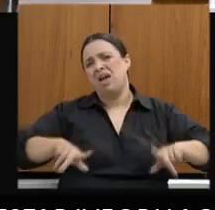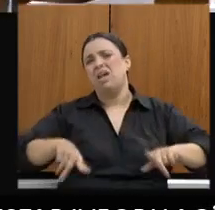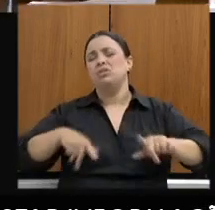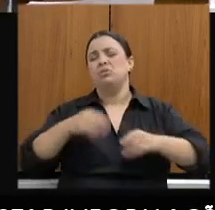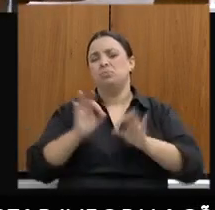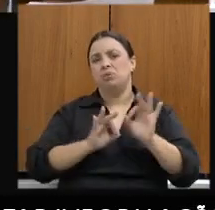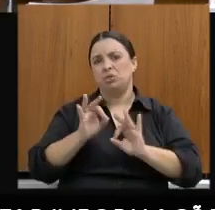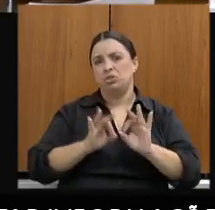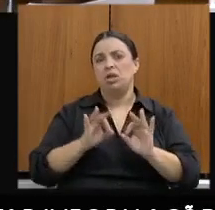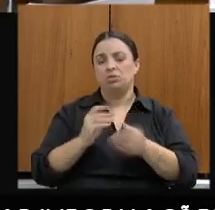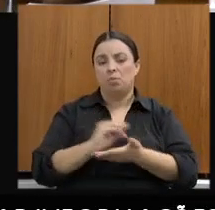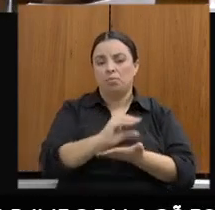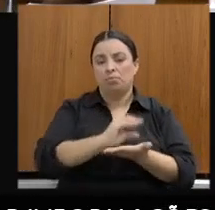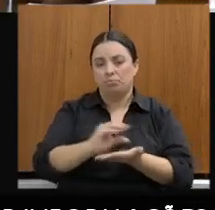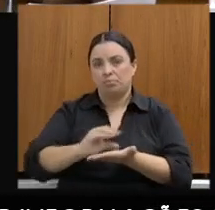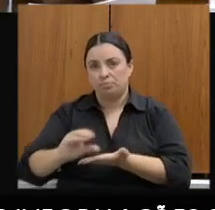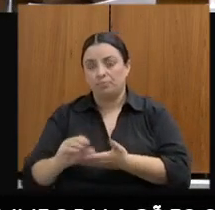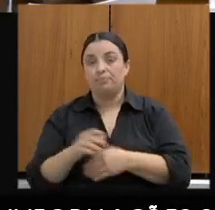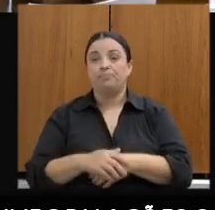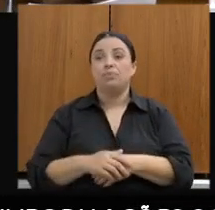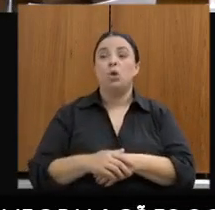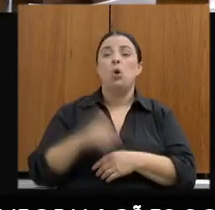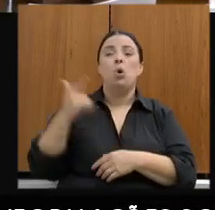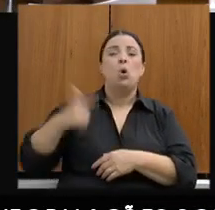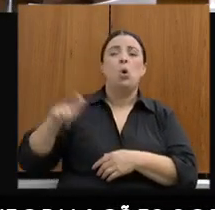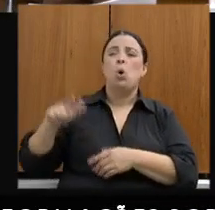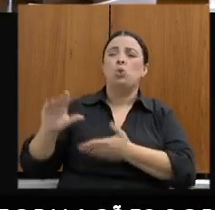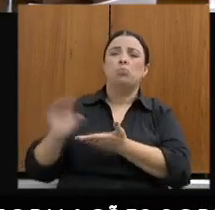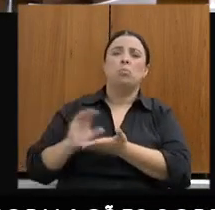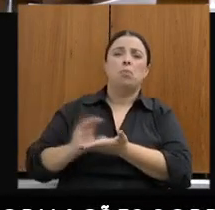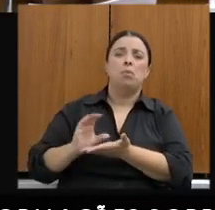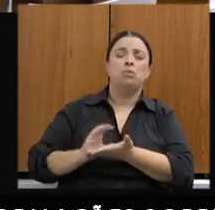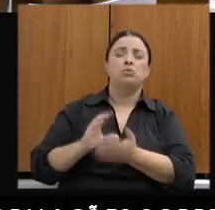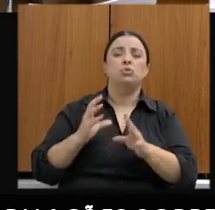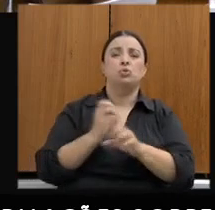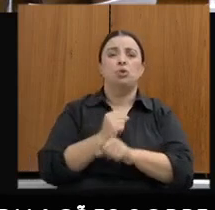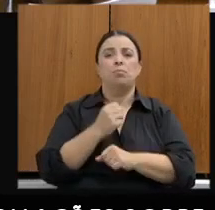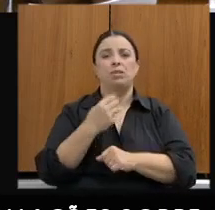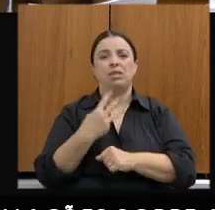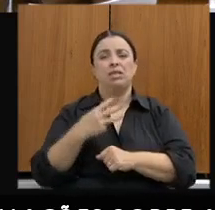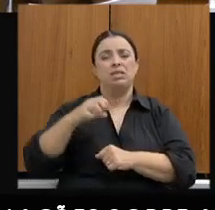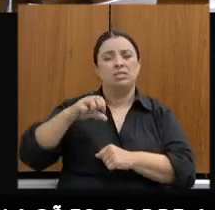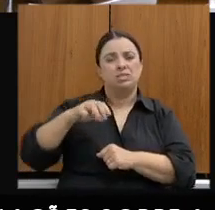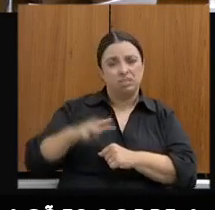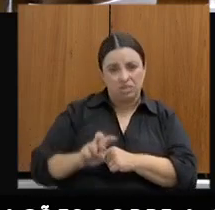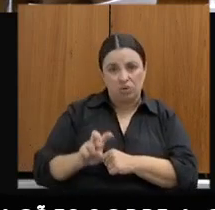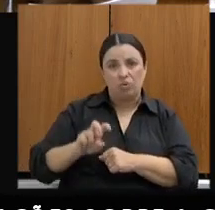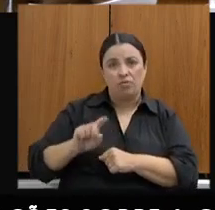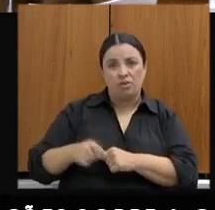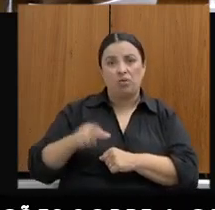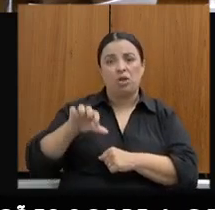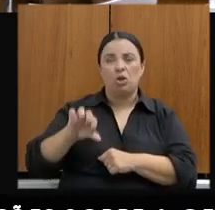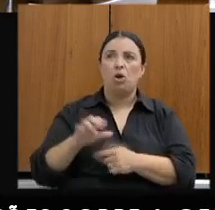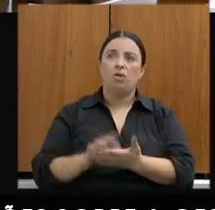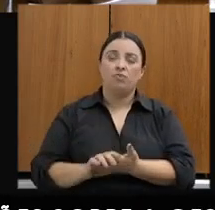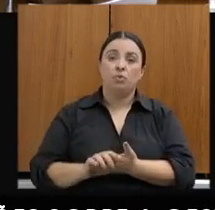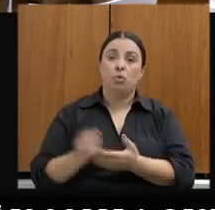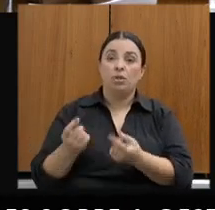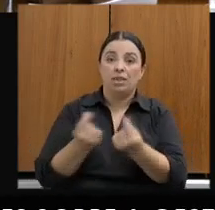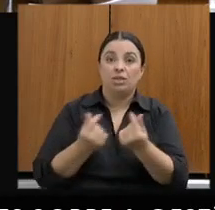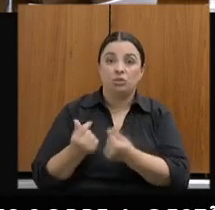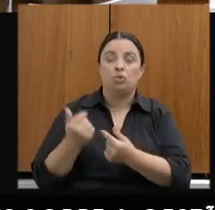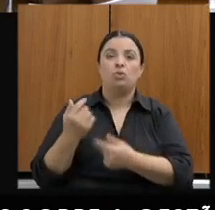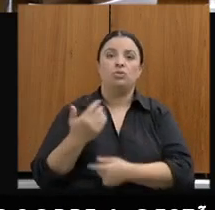como nós já citamos aqui quantas diversas mais 35 pontos 9 milhões do Tesouro Estadual da funepe demais